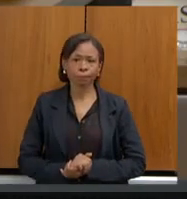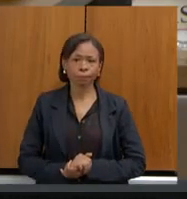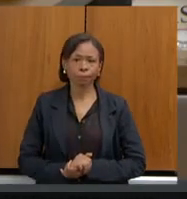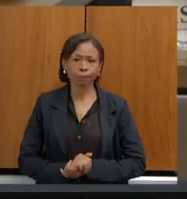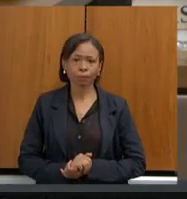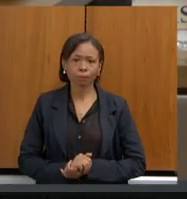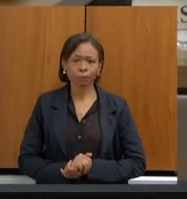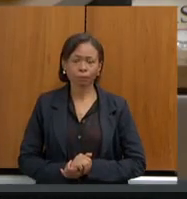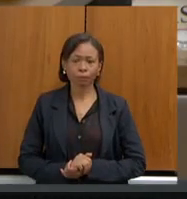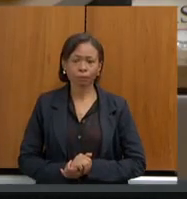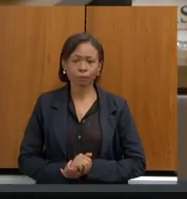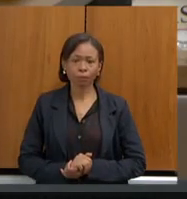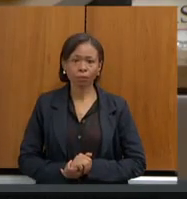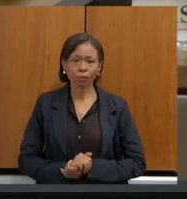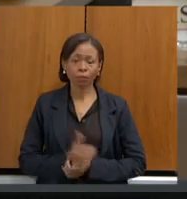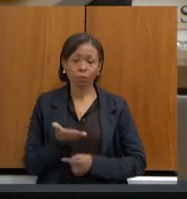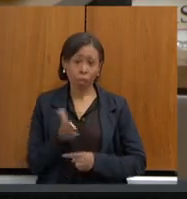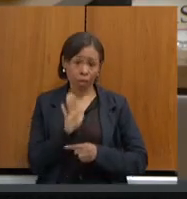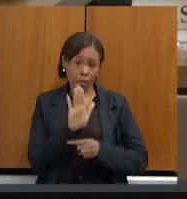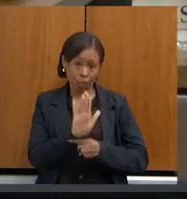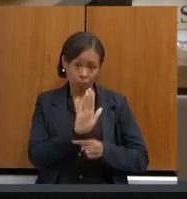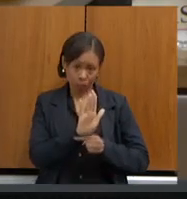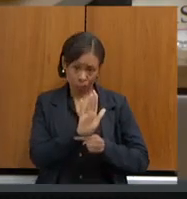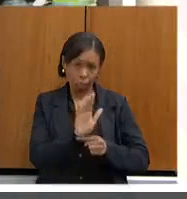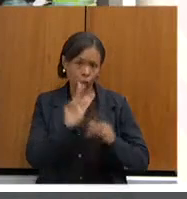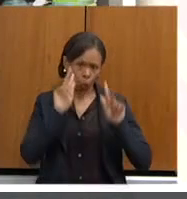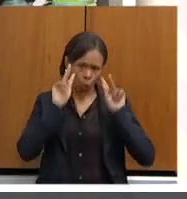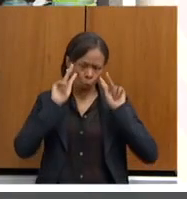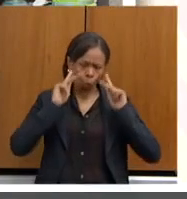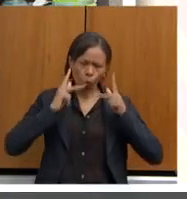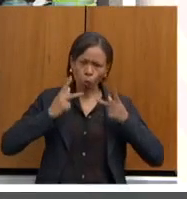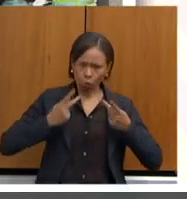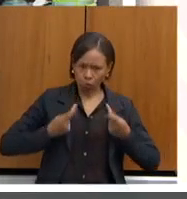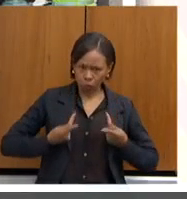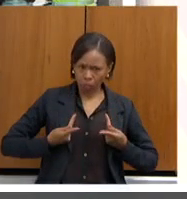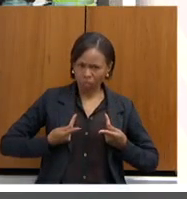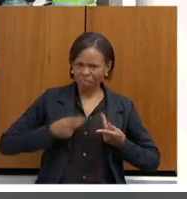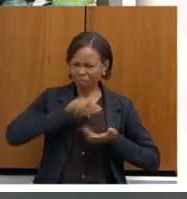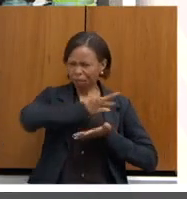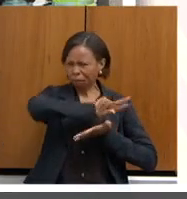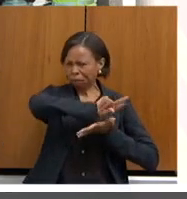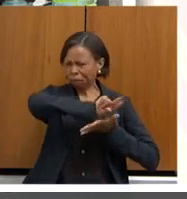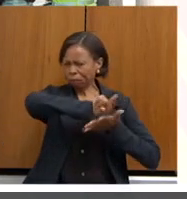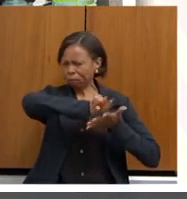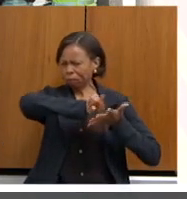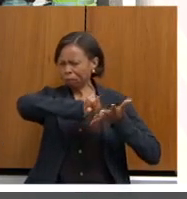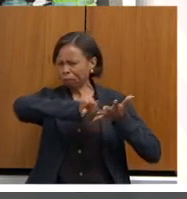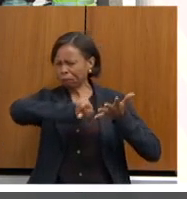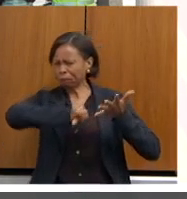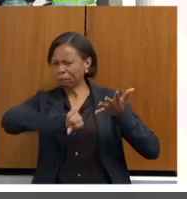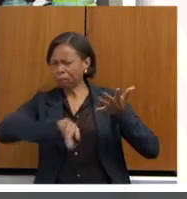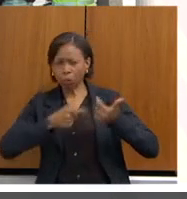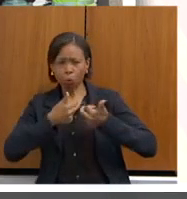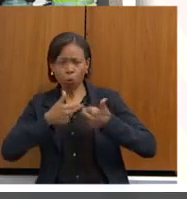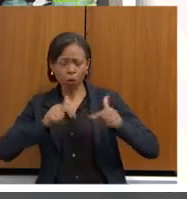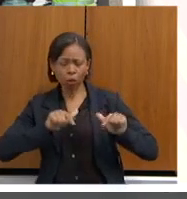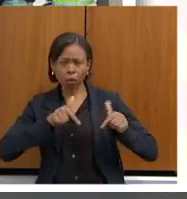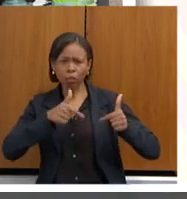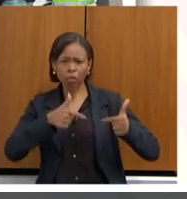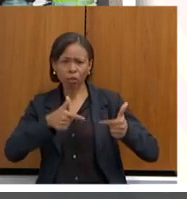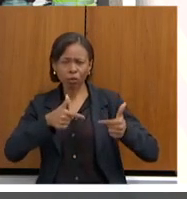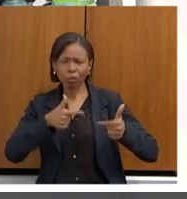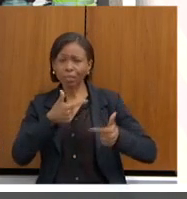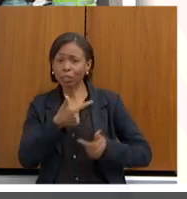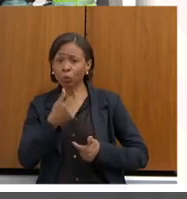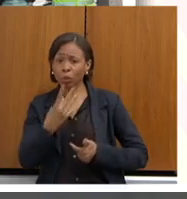e na parte da assistência humanitária nós foram tantas ações foram mais de 246 mil cestas básicas destinada à